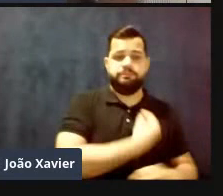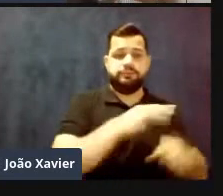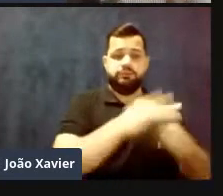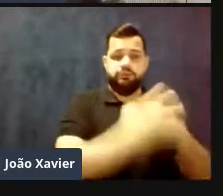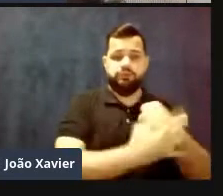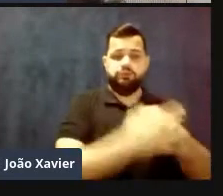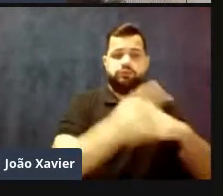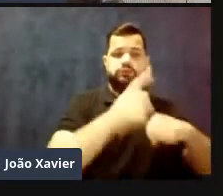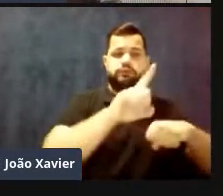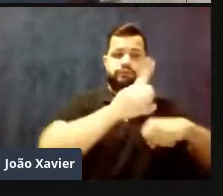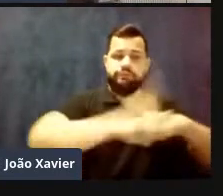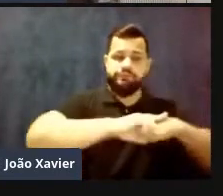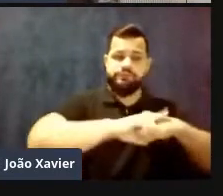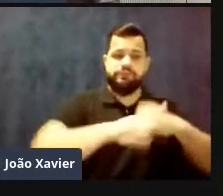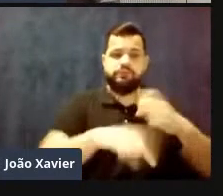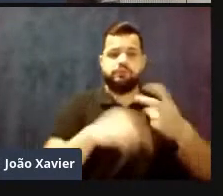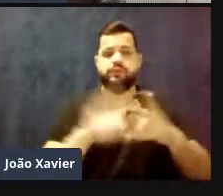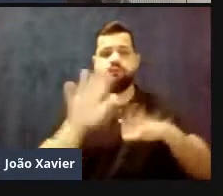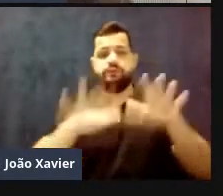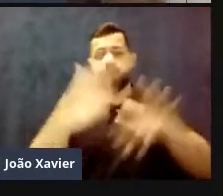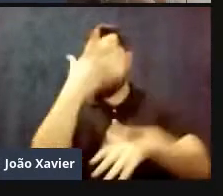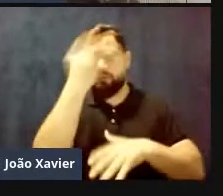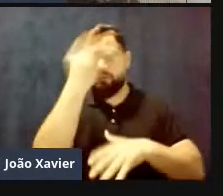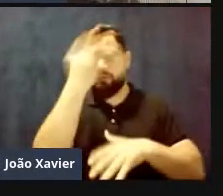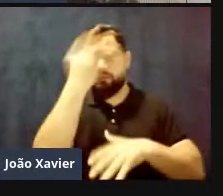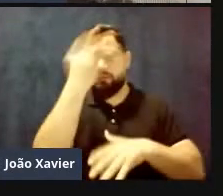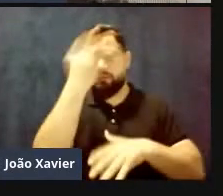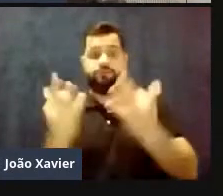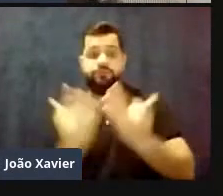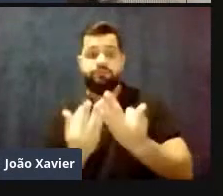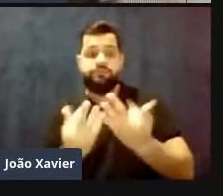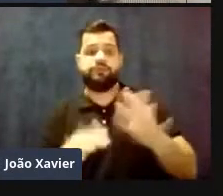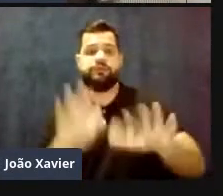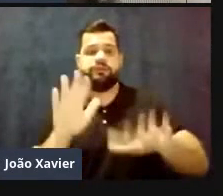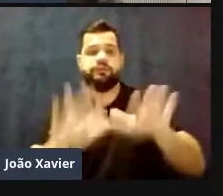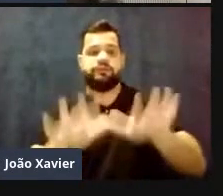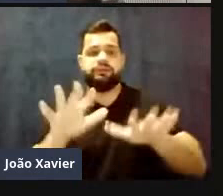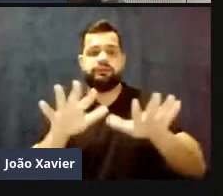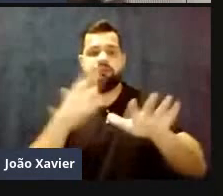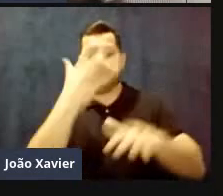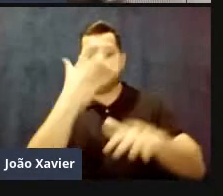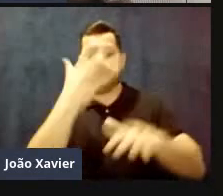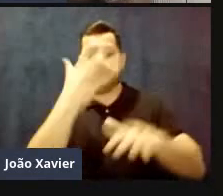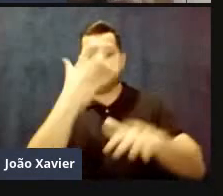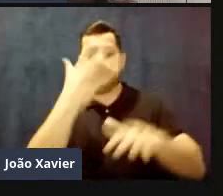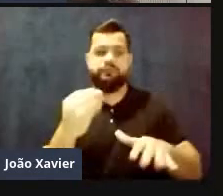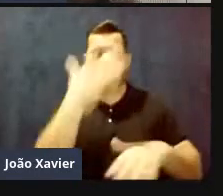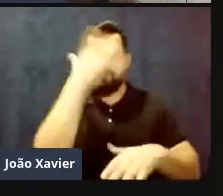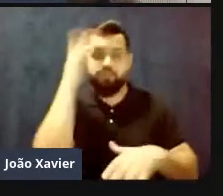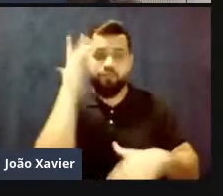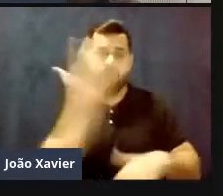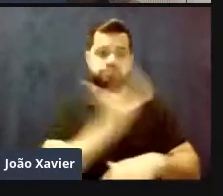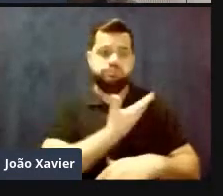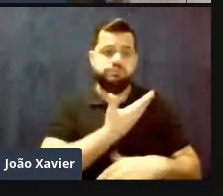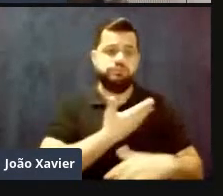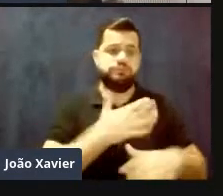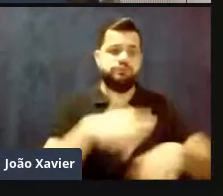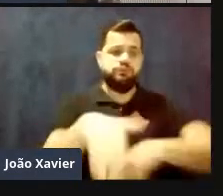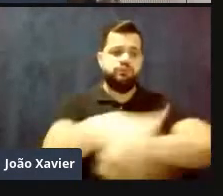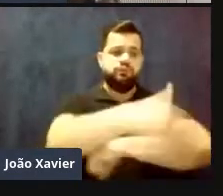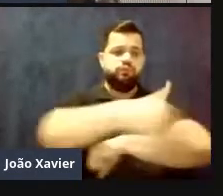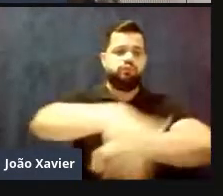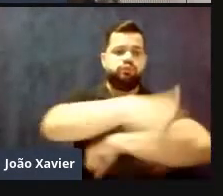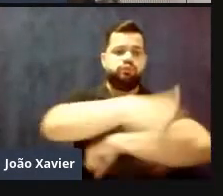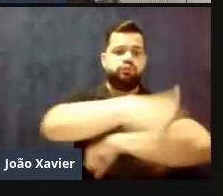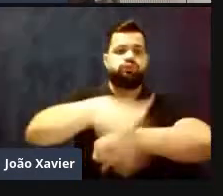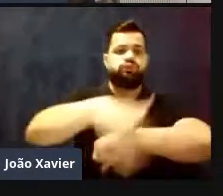você tem mãe com uma maioridade em casa, que você tem pessoas que você vê na rua e que você tem um alto grau de responsabilidade em se